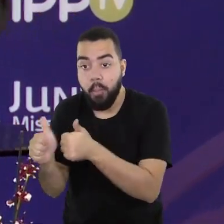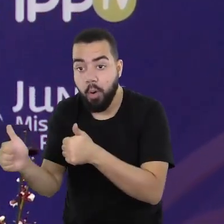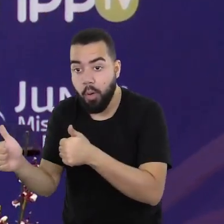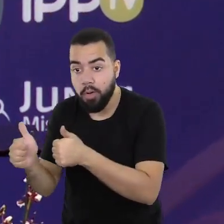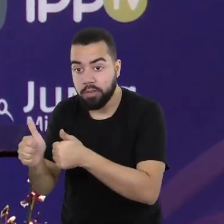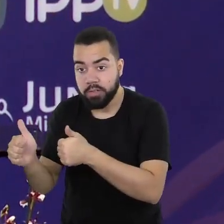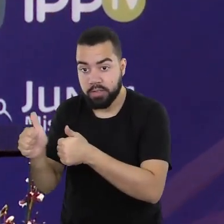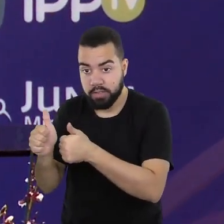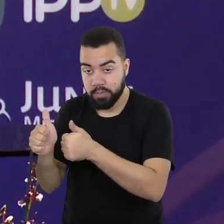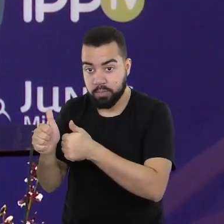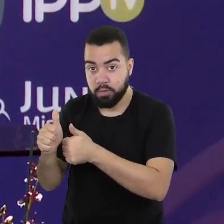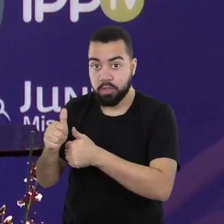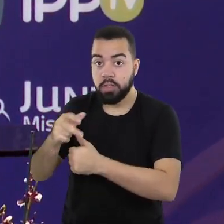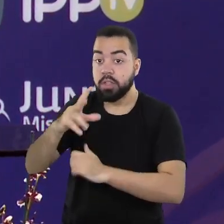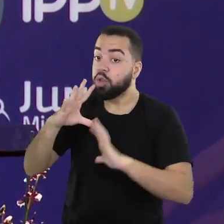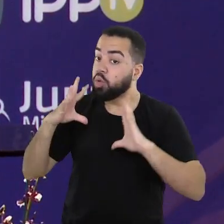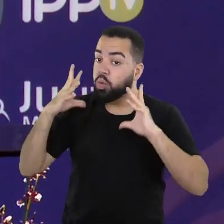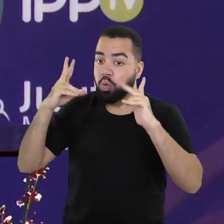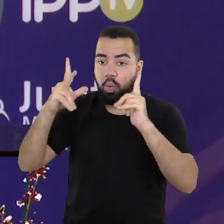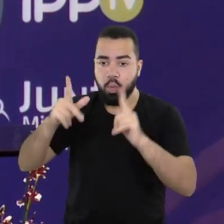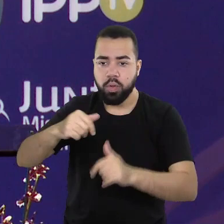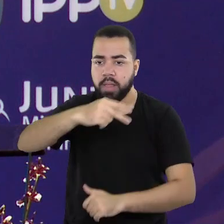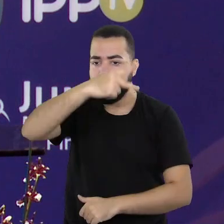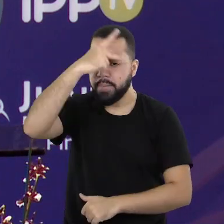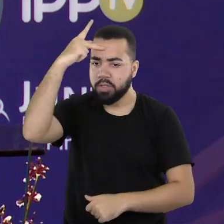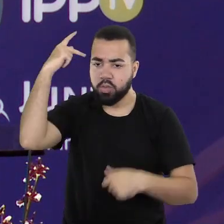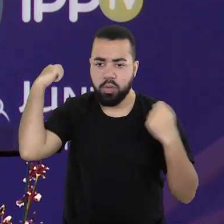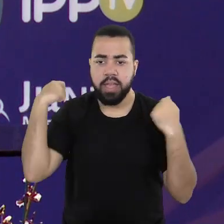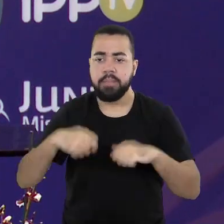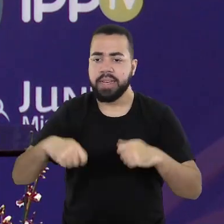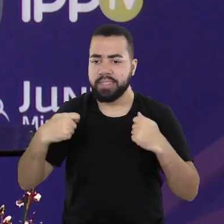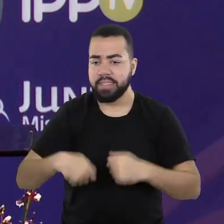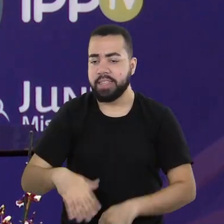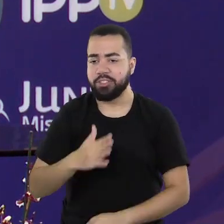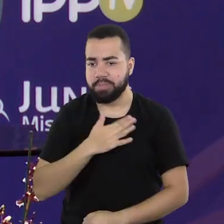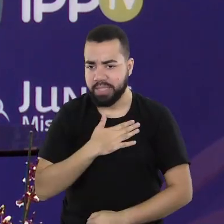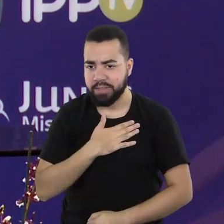próximo de todo aquele que precisa.